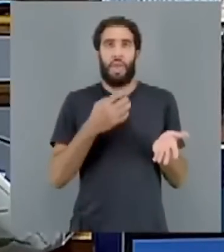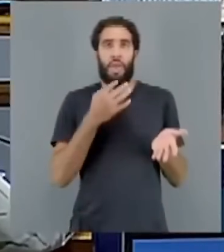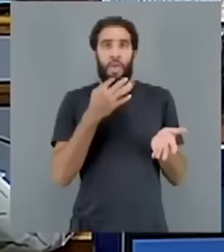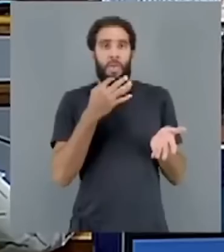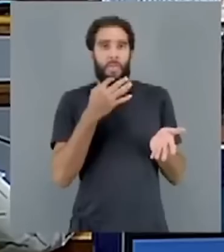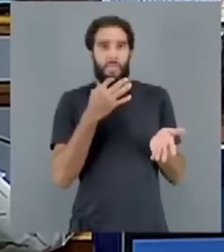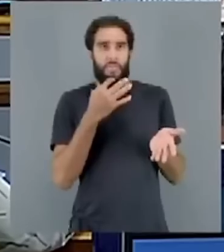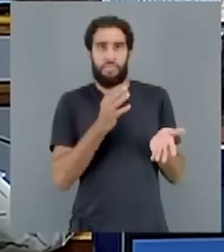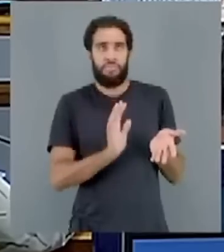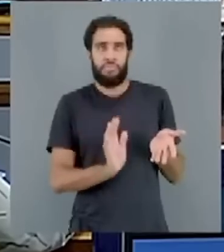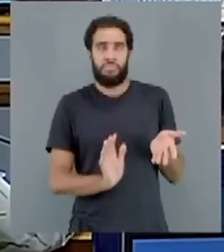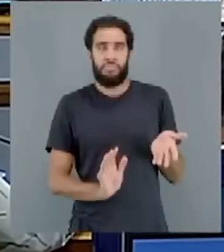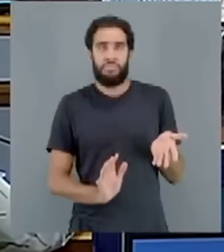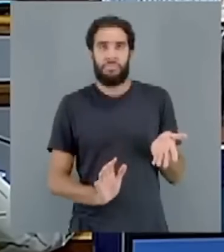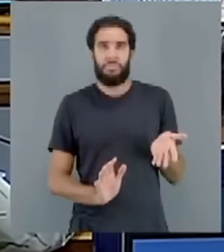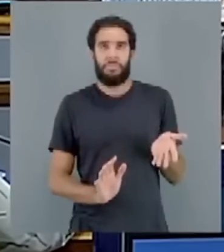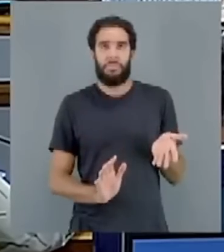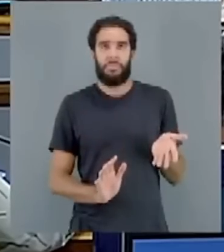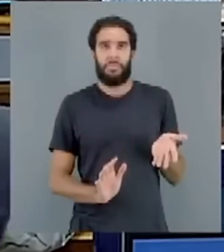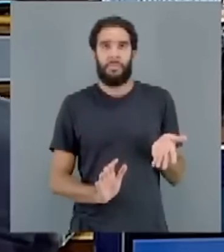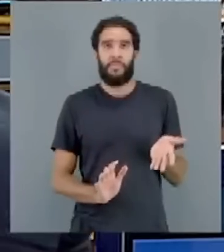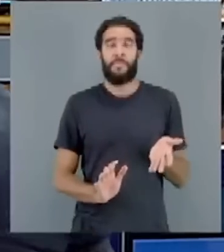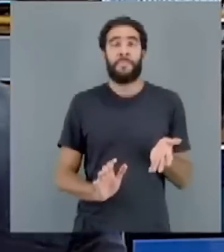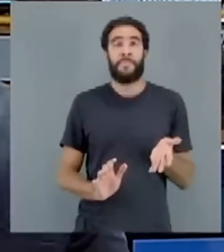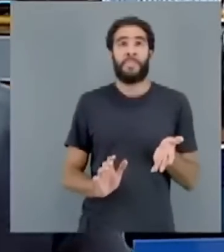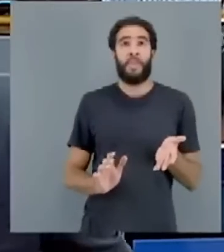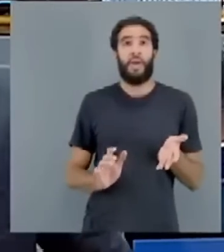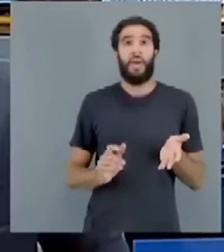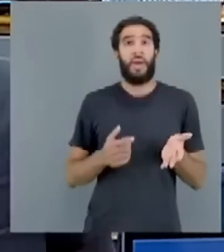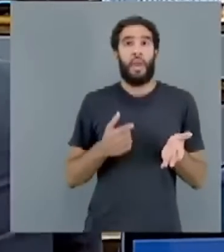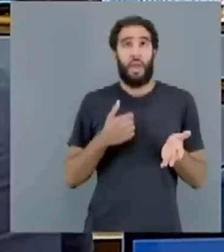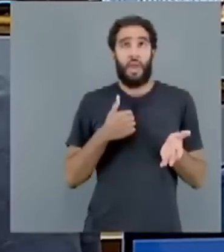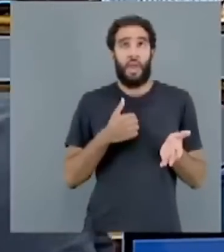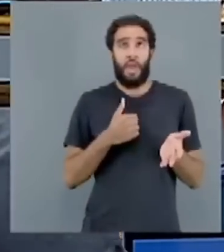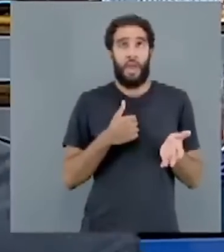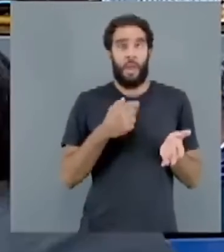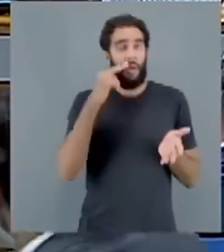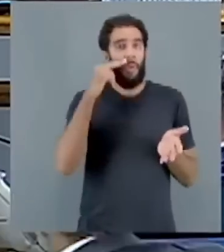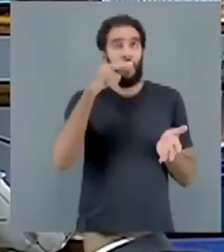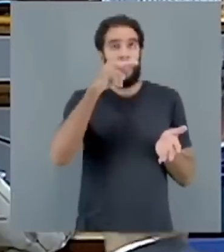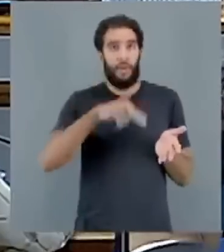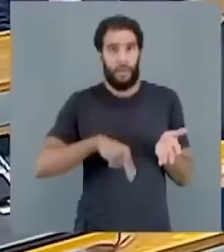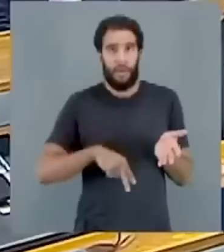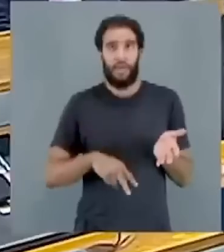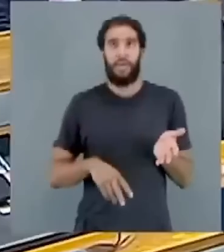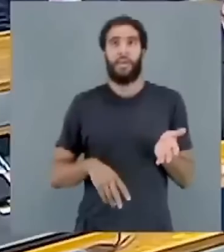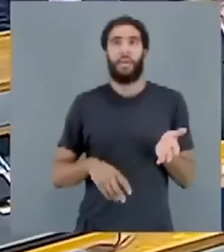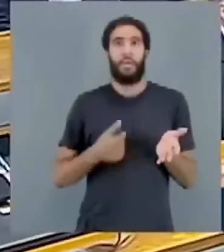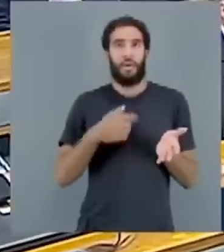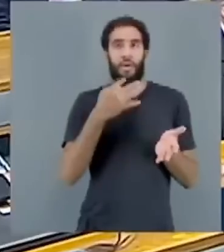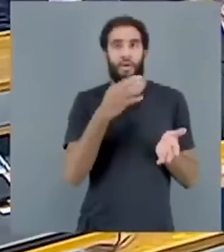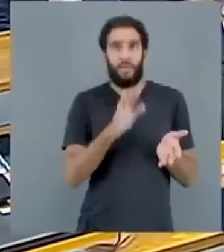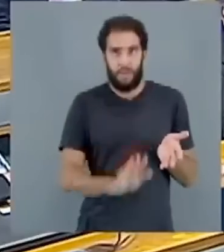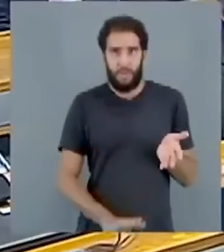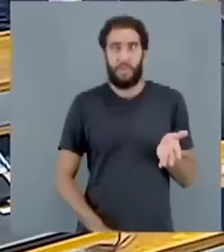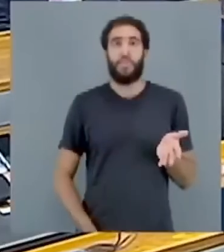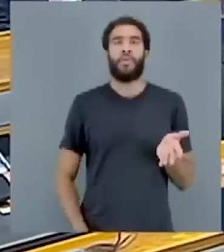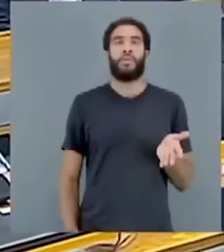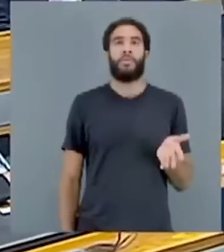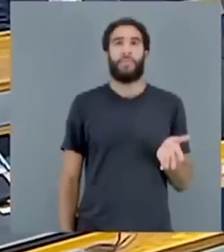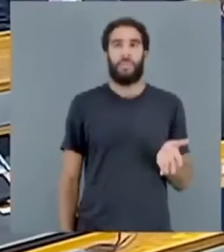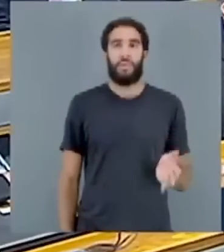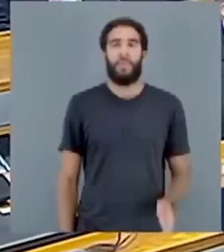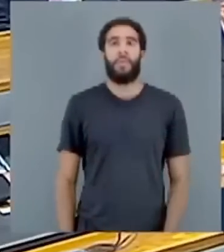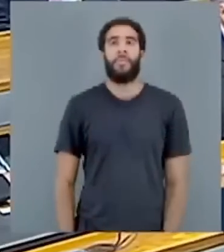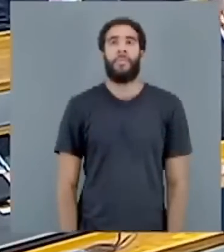Eu não posso conhecer a questão de ordem. Mas o senhor vai indeferindo? Não, eu não estou conhecendo, portanto não vou indeferir. Então corrigiu. Estou mudando, então, corrigindo. Conhecendo. Exatamente. Não estou conhecendo.